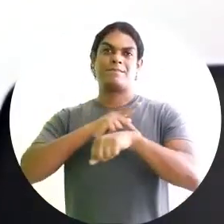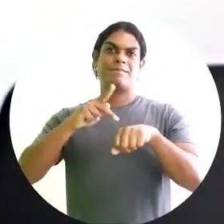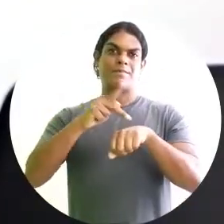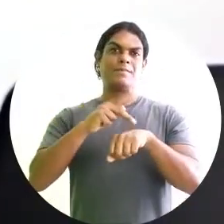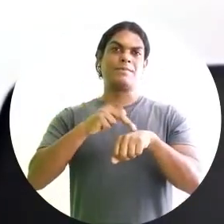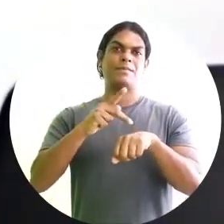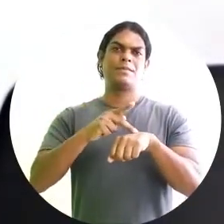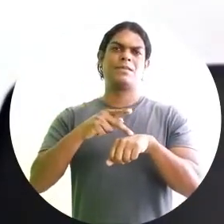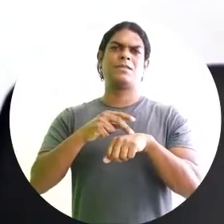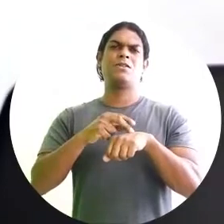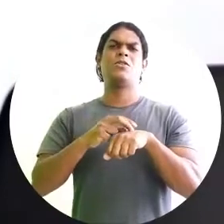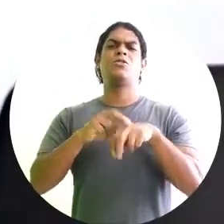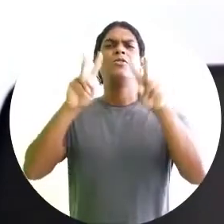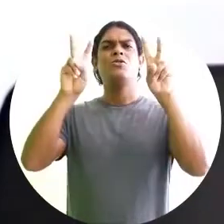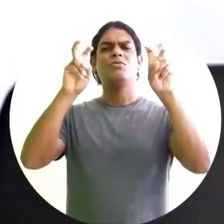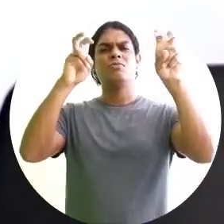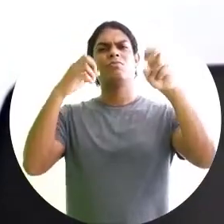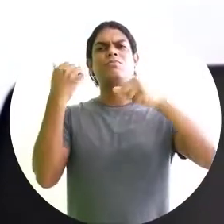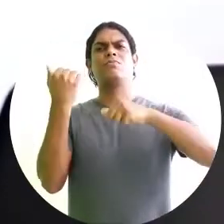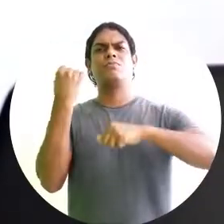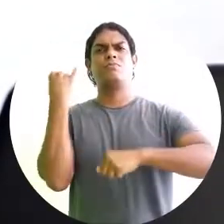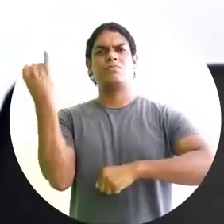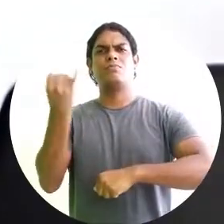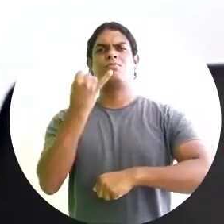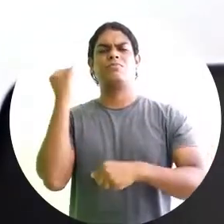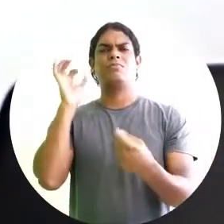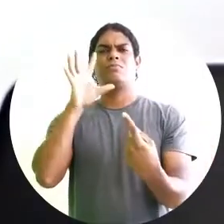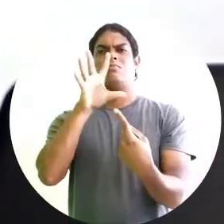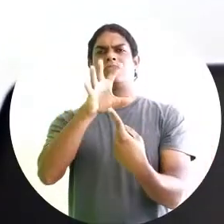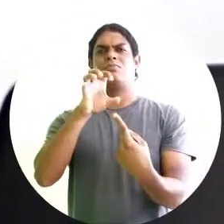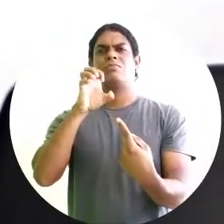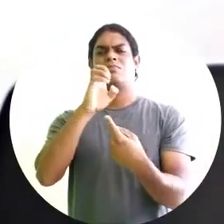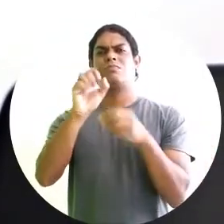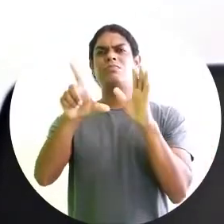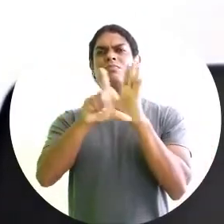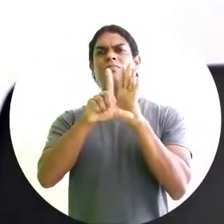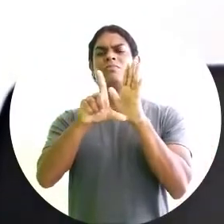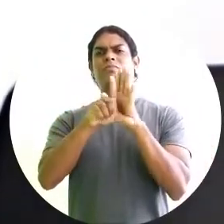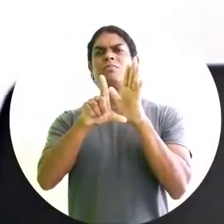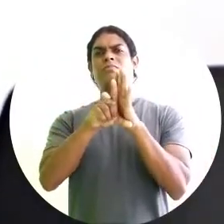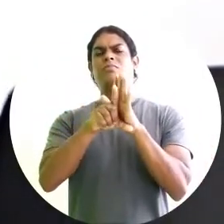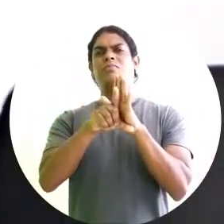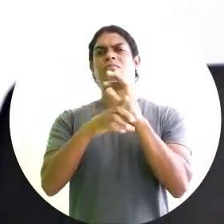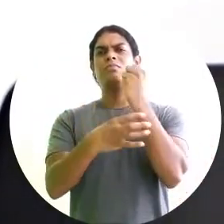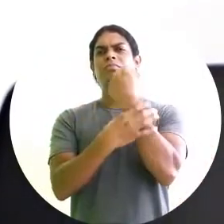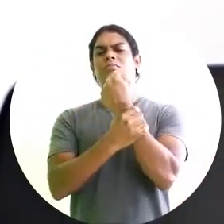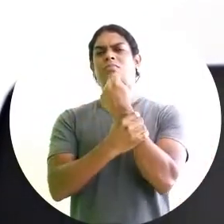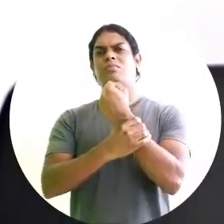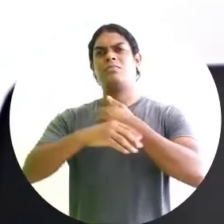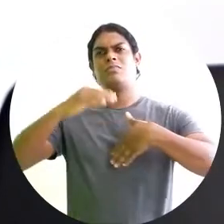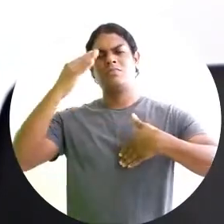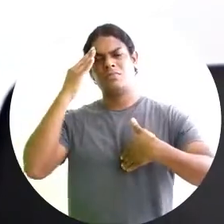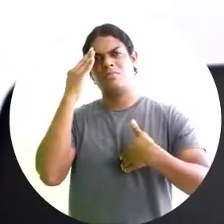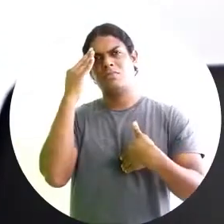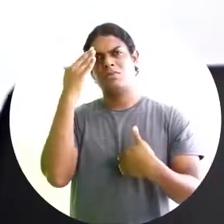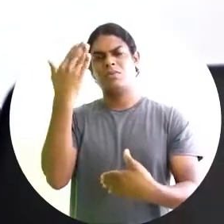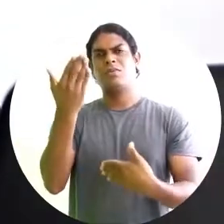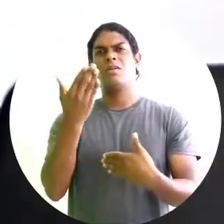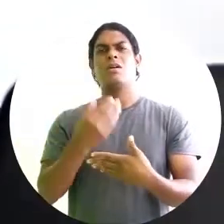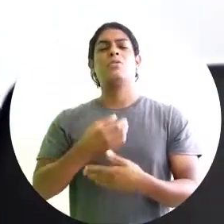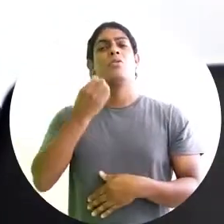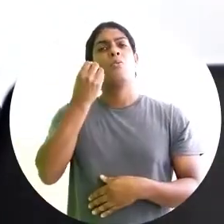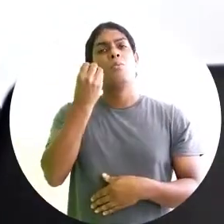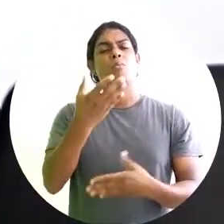país. São fatores fundamentais que afetam as relações trabalhistas. Vamos agora para a próxima competência, tenham um